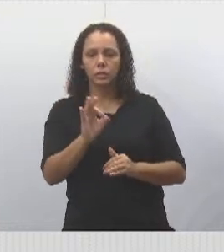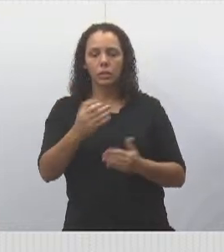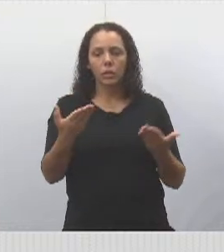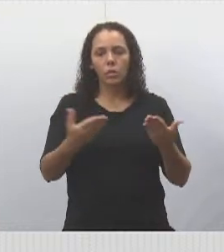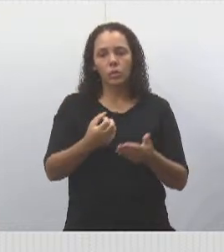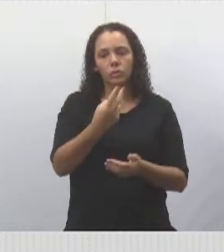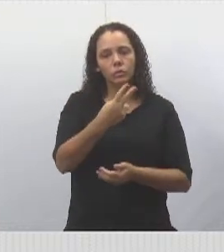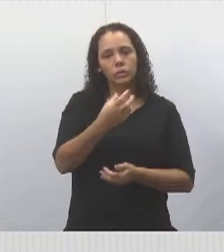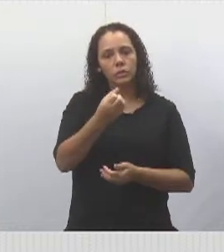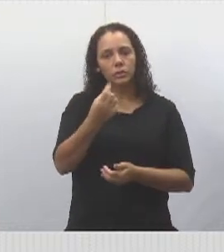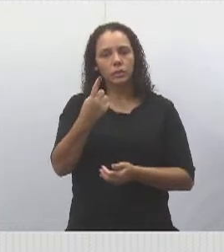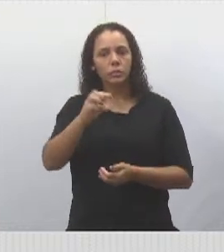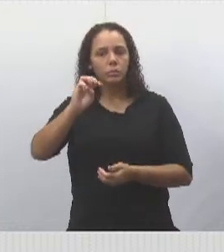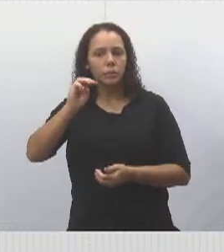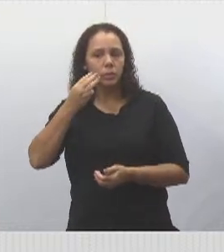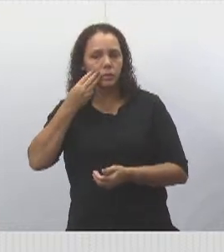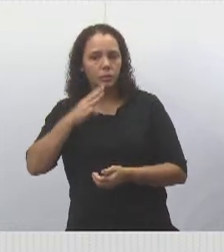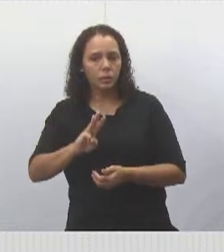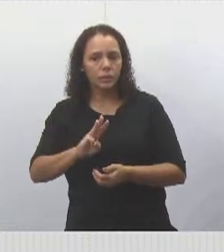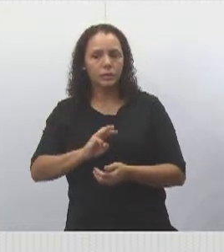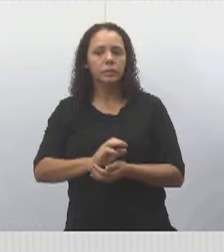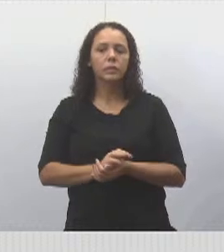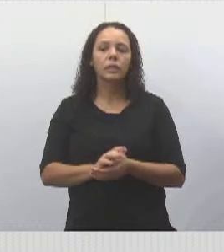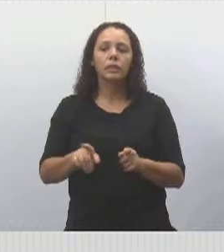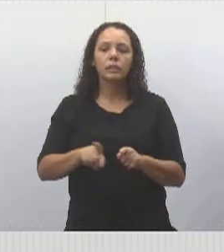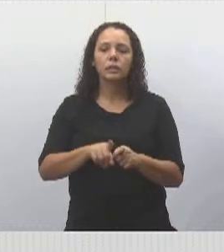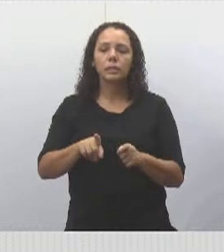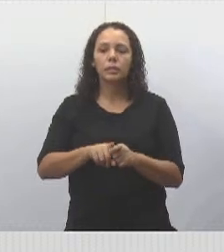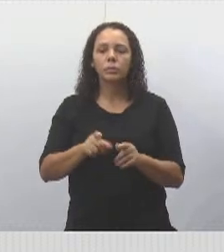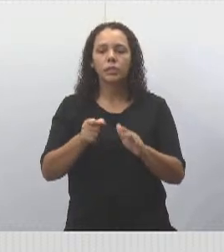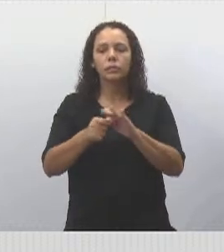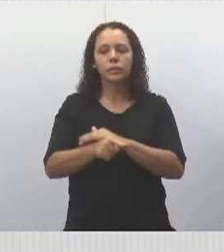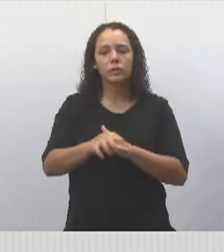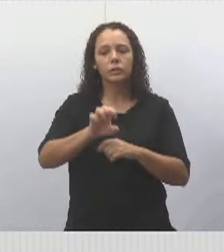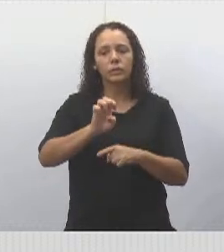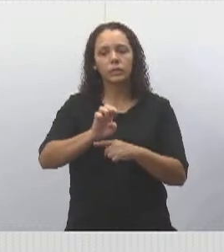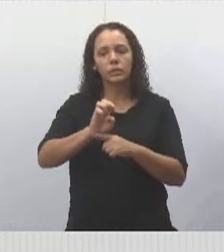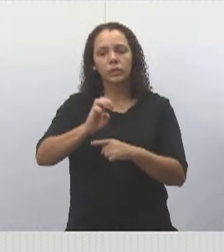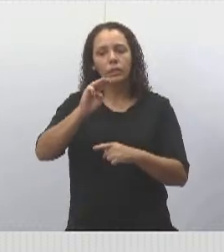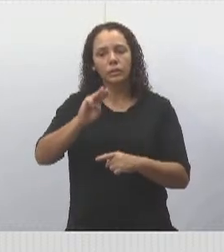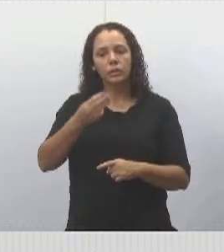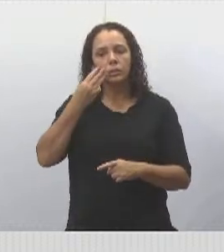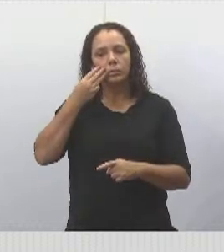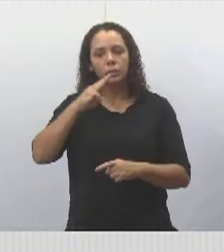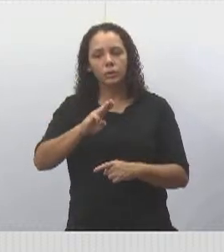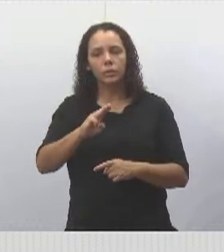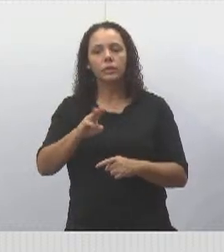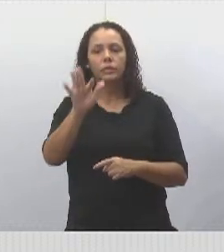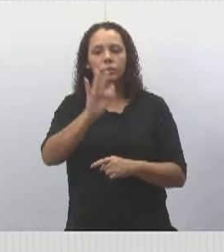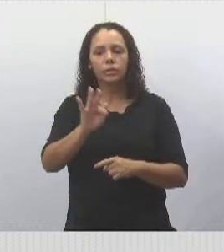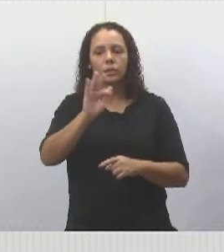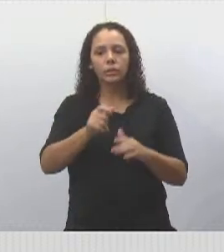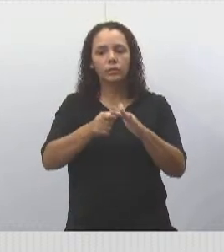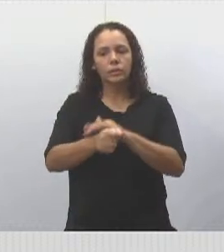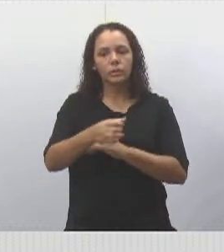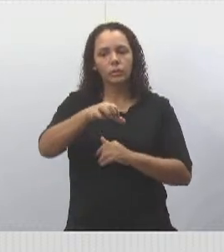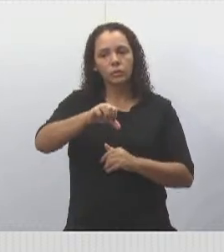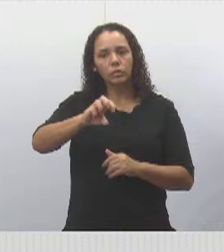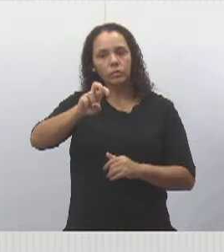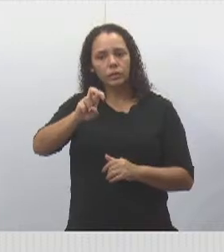16%, chegando em 261 milhões, além de 3 milhões de recurso estadual e 95 de recurso federal